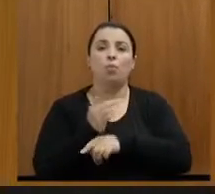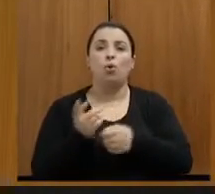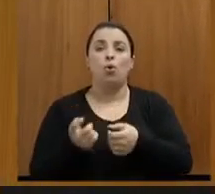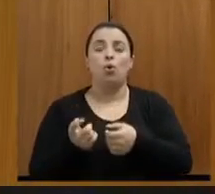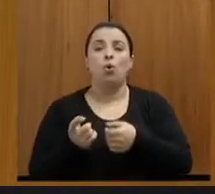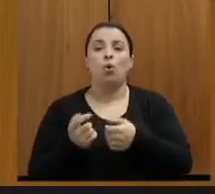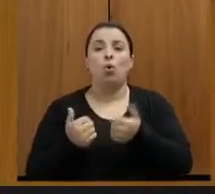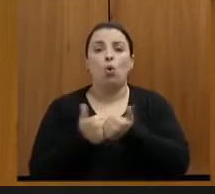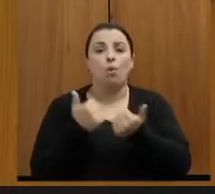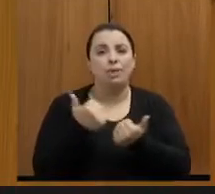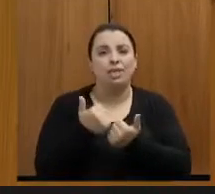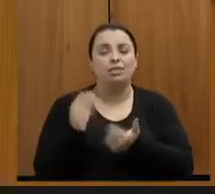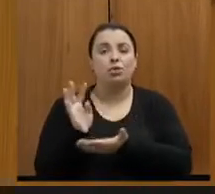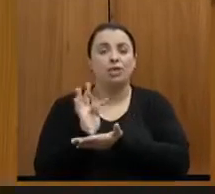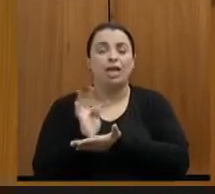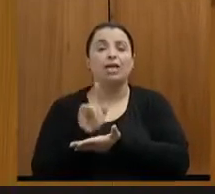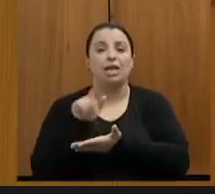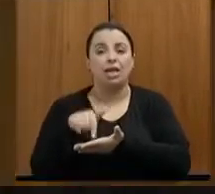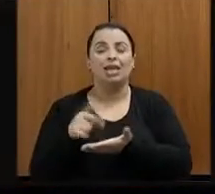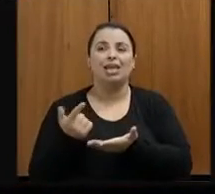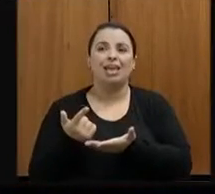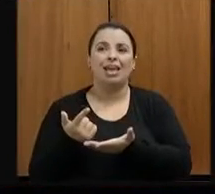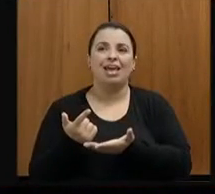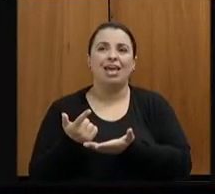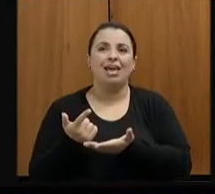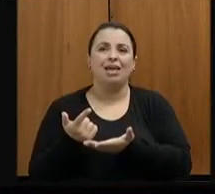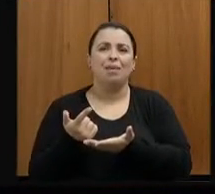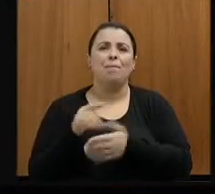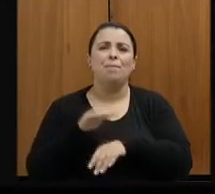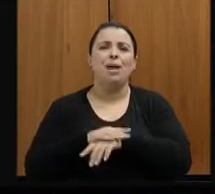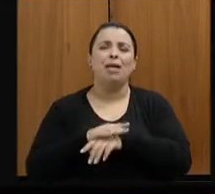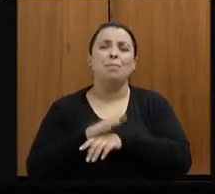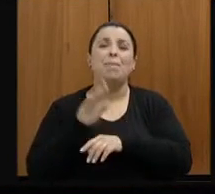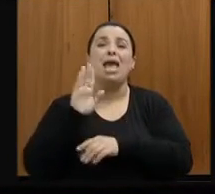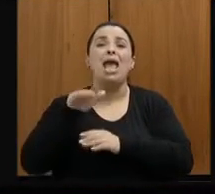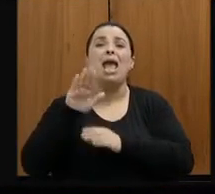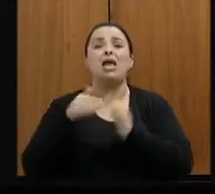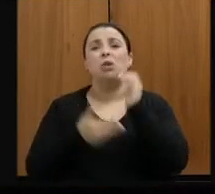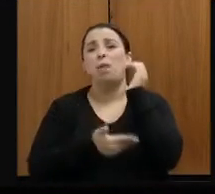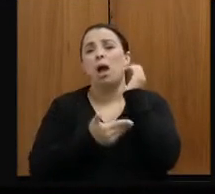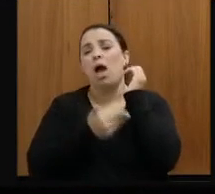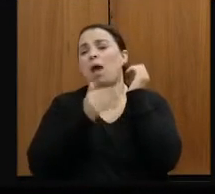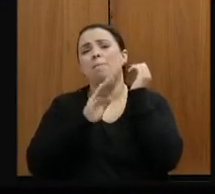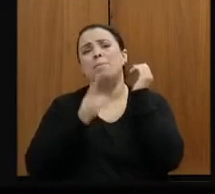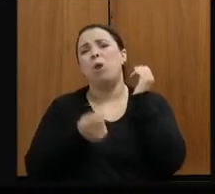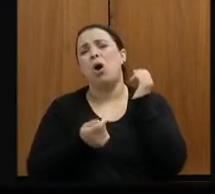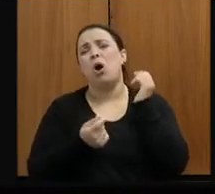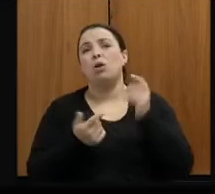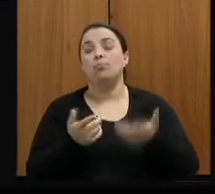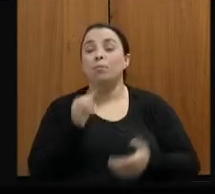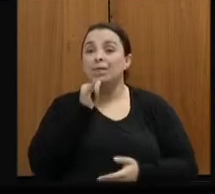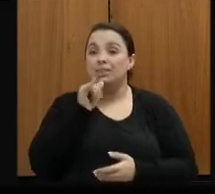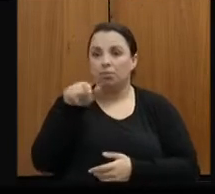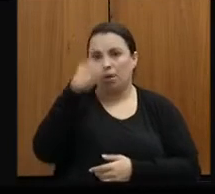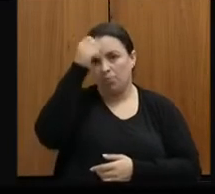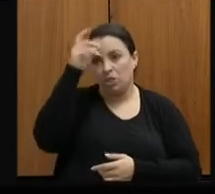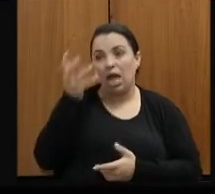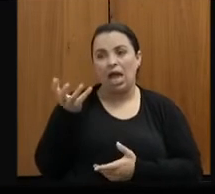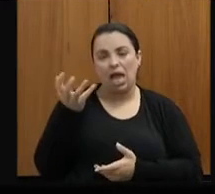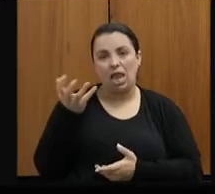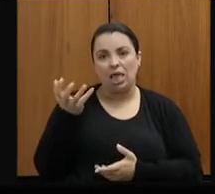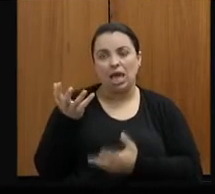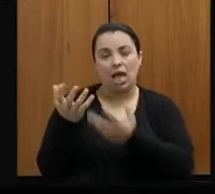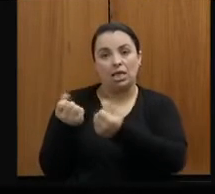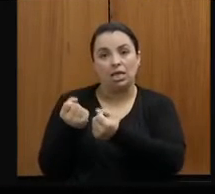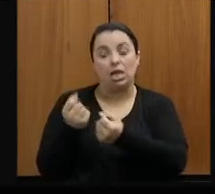administrativo de baixíssima complexidade. Então, se o município tem interesse em aderir e eu tenho condição de absorver essa